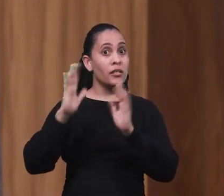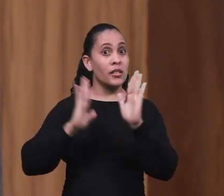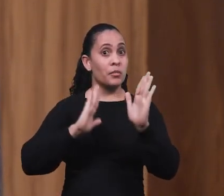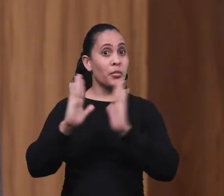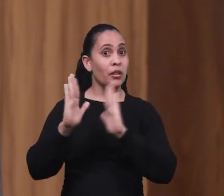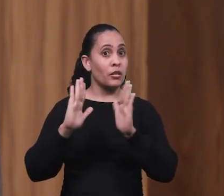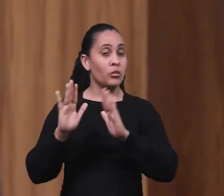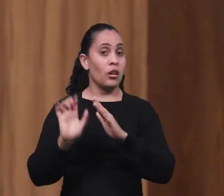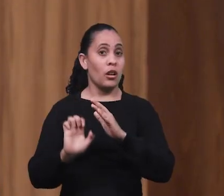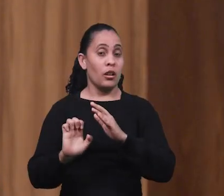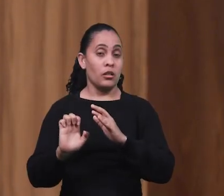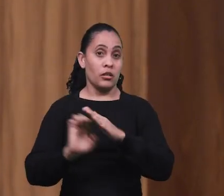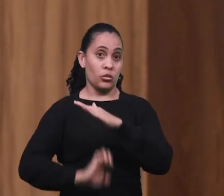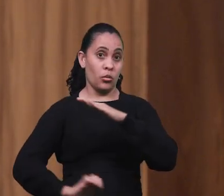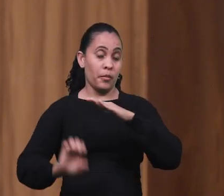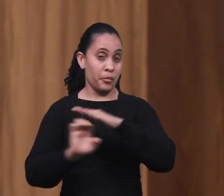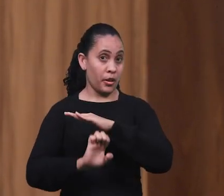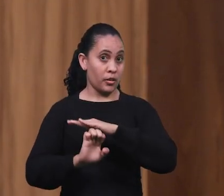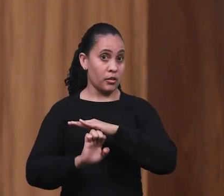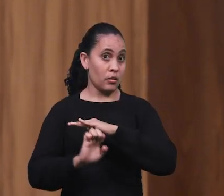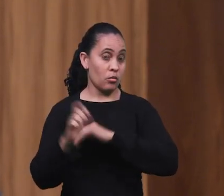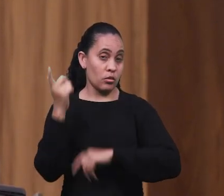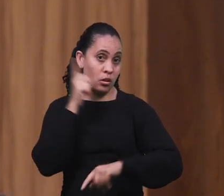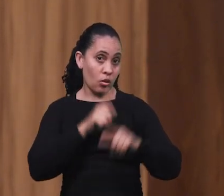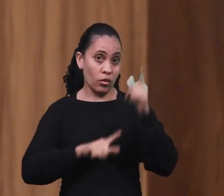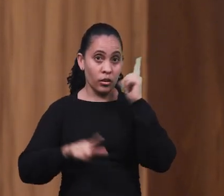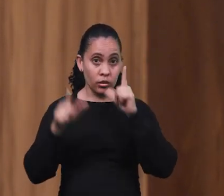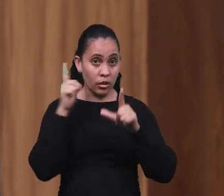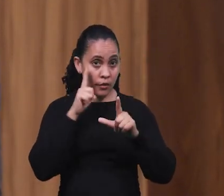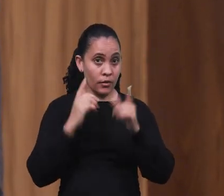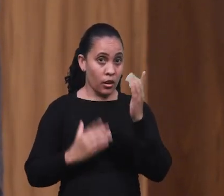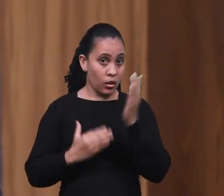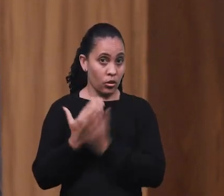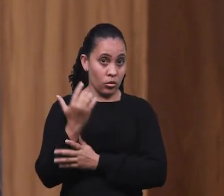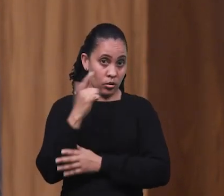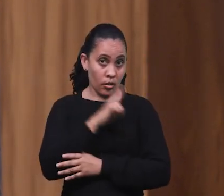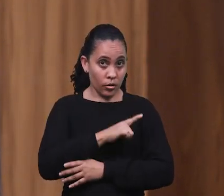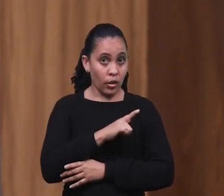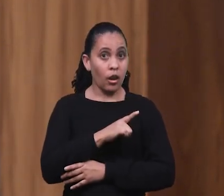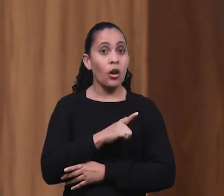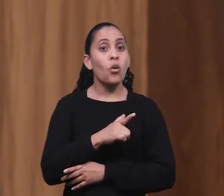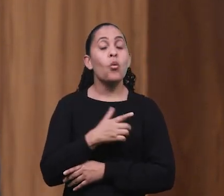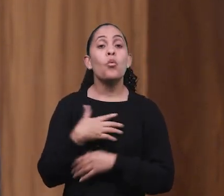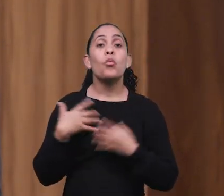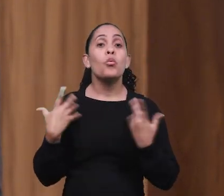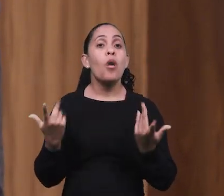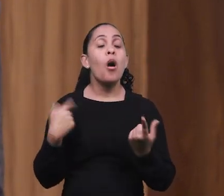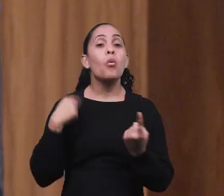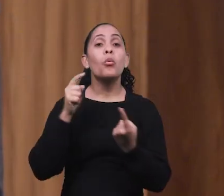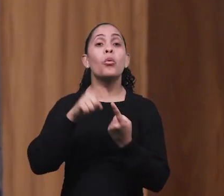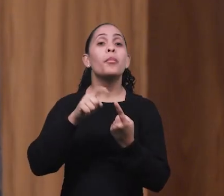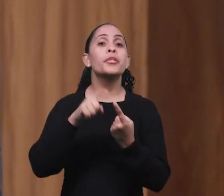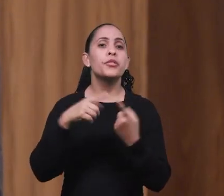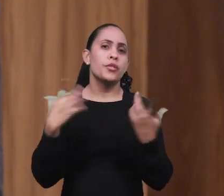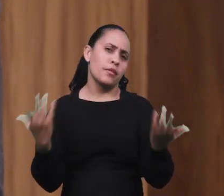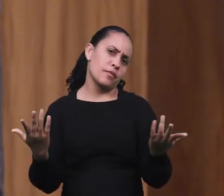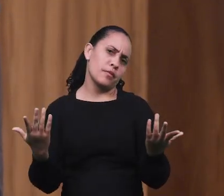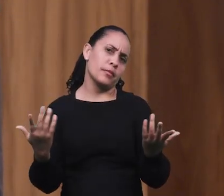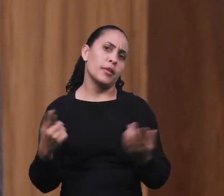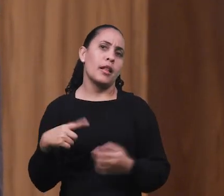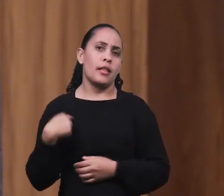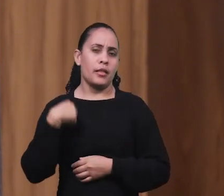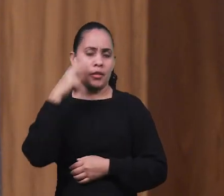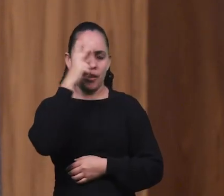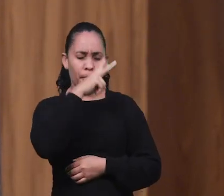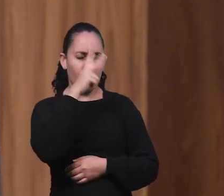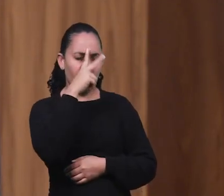seu empreendimento? O quanto você quer aumentar? Você quer chegar em algum lugar? Qual a sua meta, seu objetivo? Lembrando